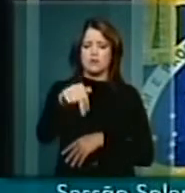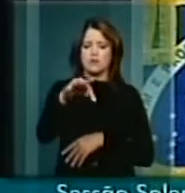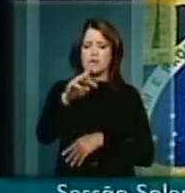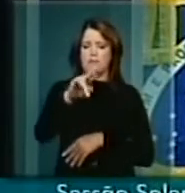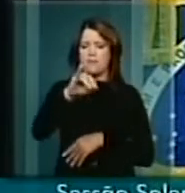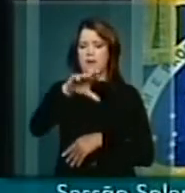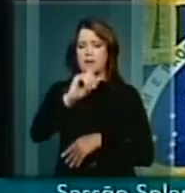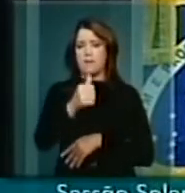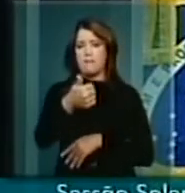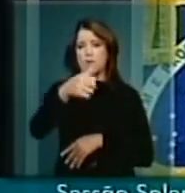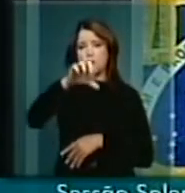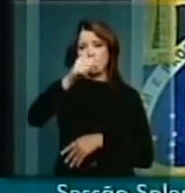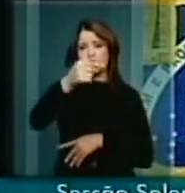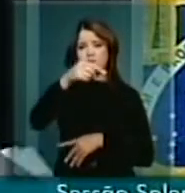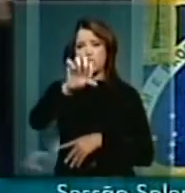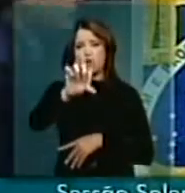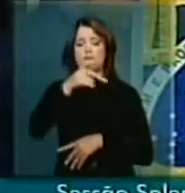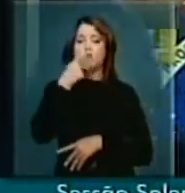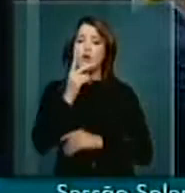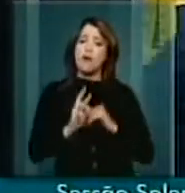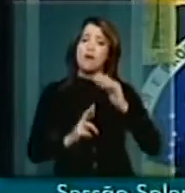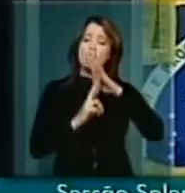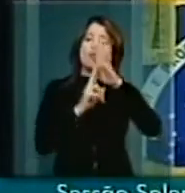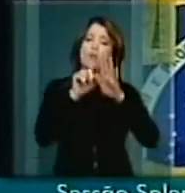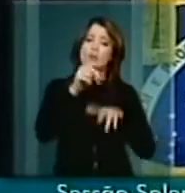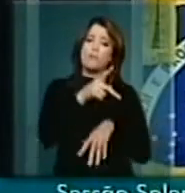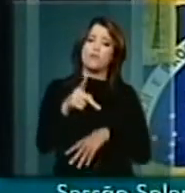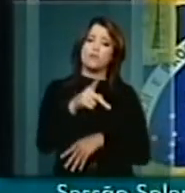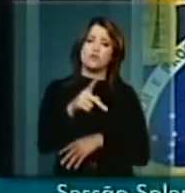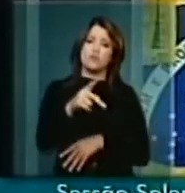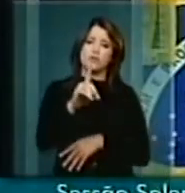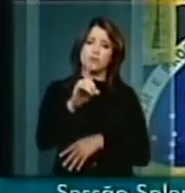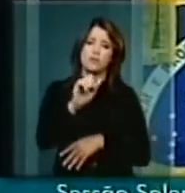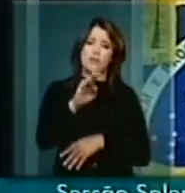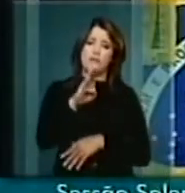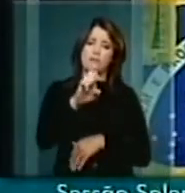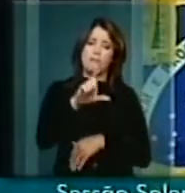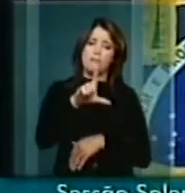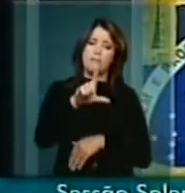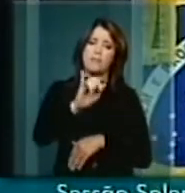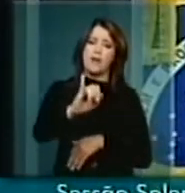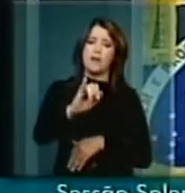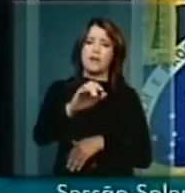1979, era reitor o professor Derblay Galvão.